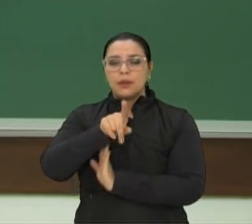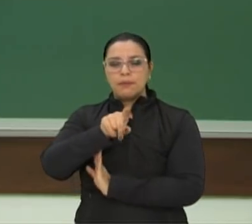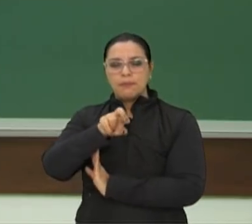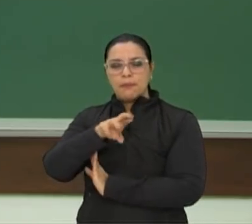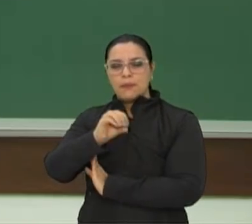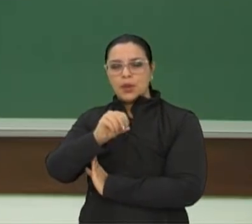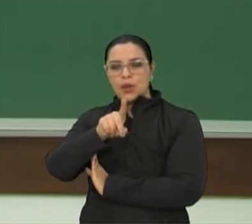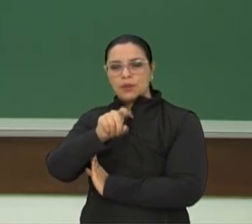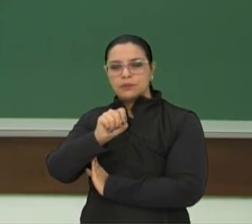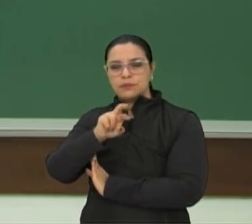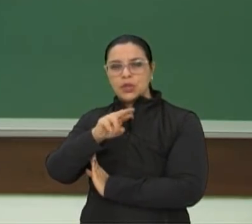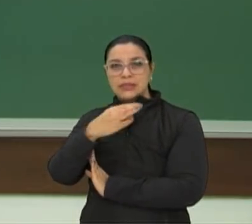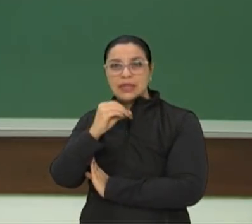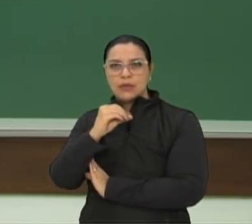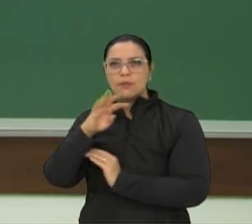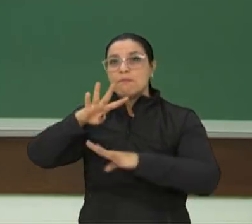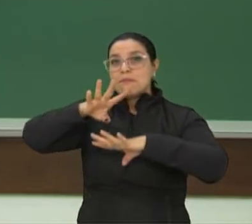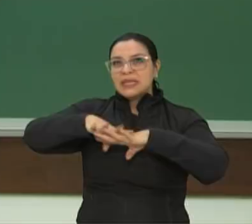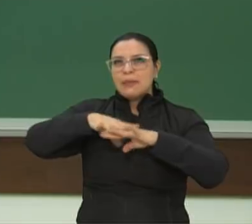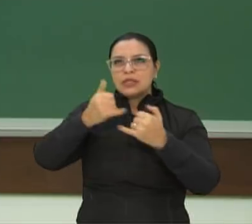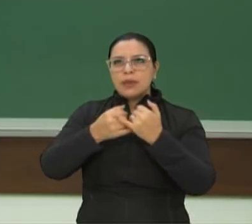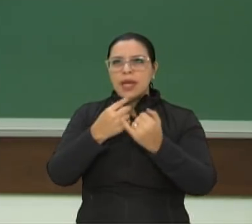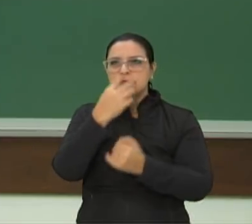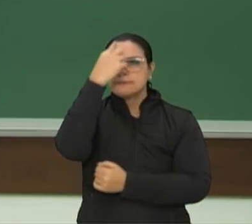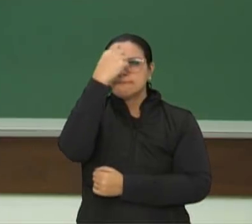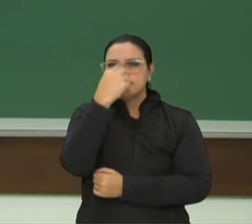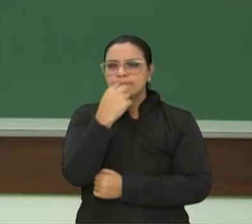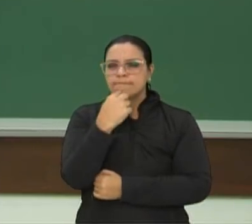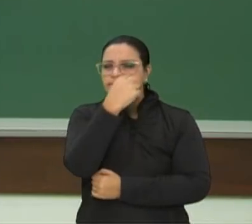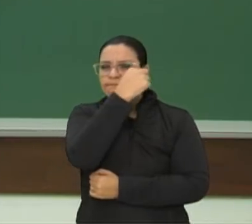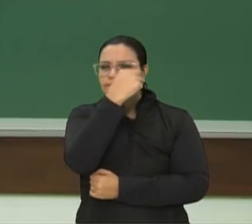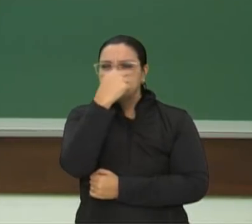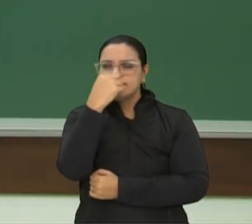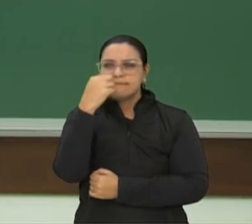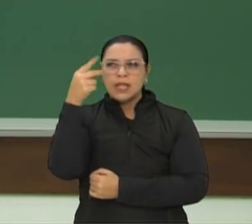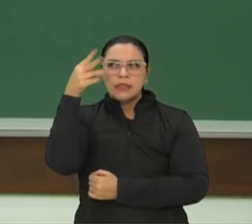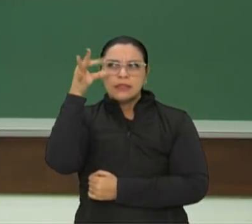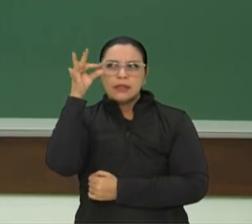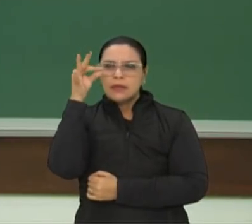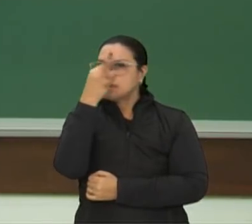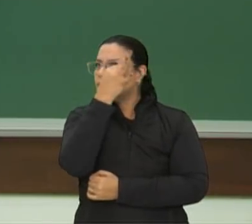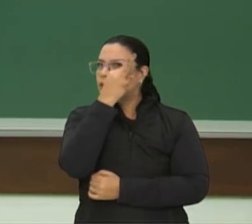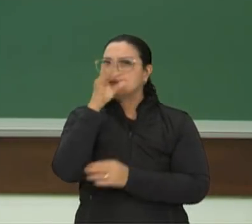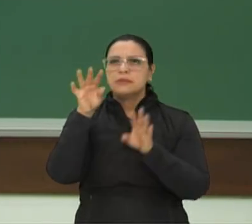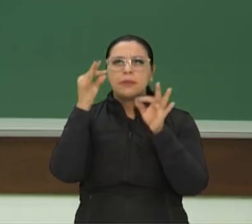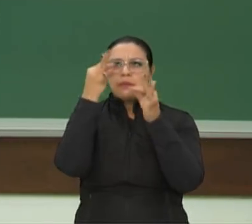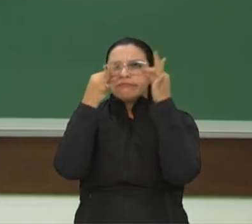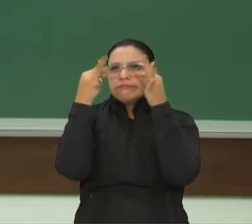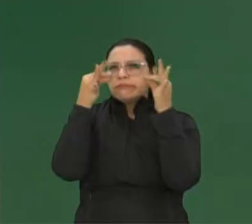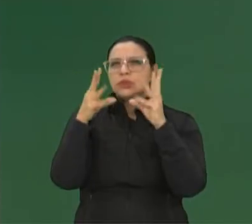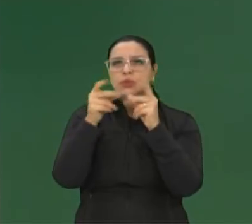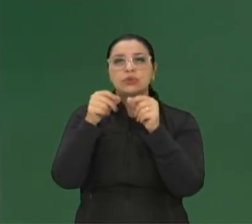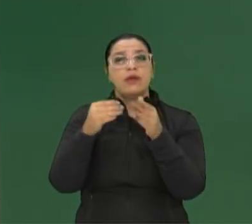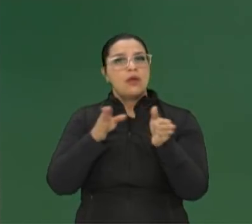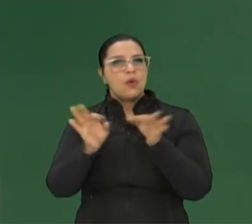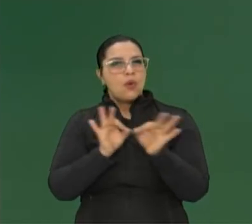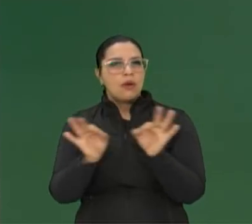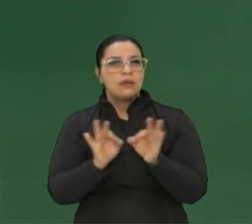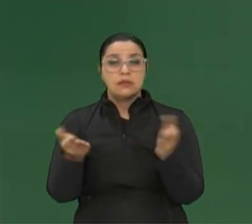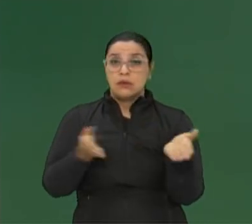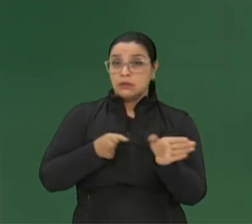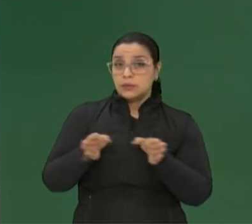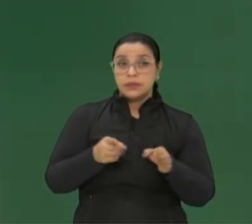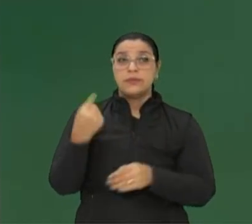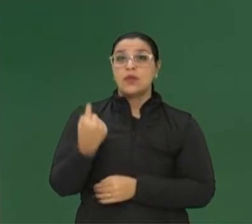e harmonia, né, quase que matemática, ou com certeza matemática que o corpo tem, que vai ser valorizado também nesse período, tá? Aqui nós temos